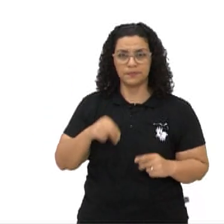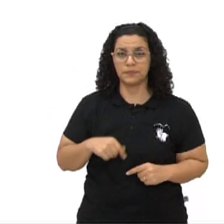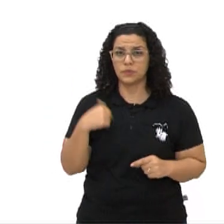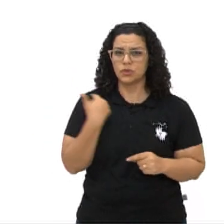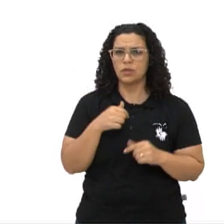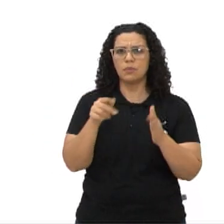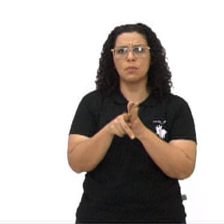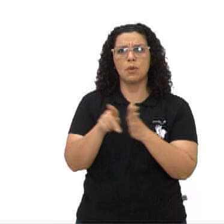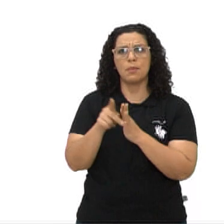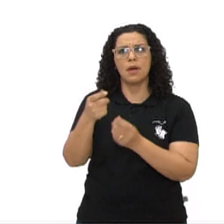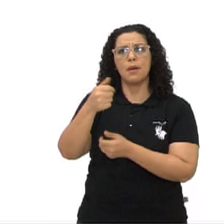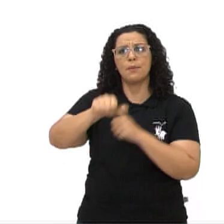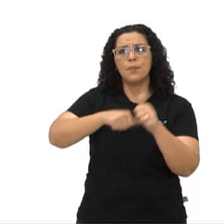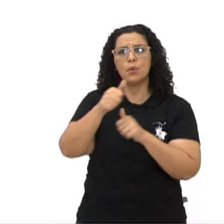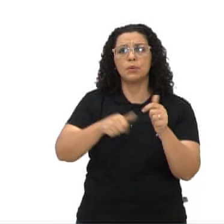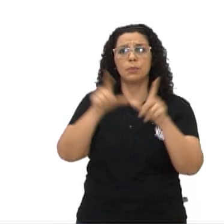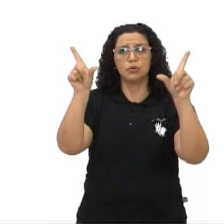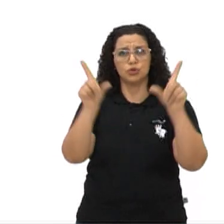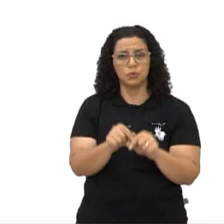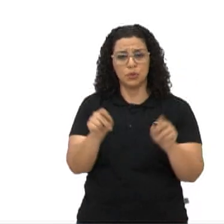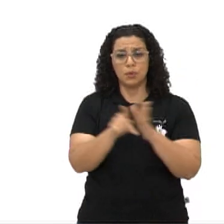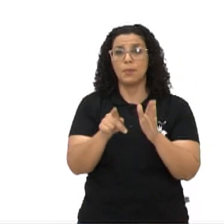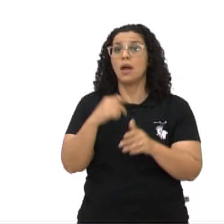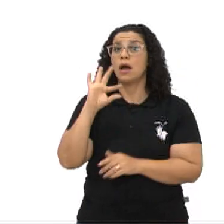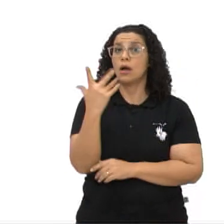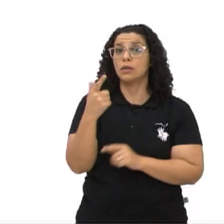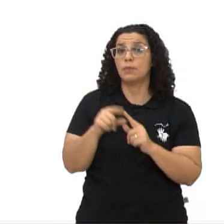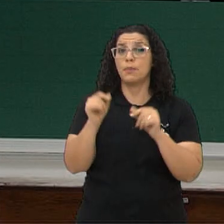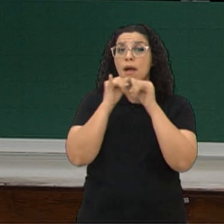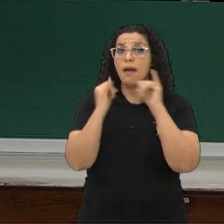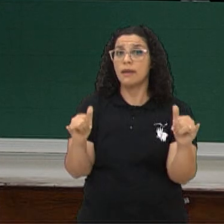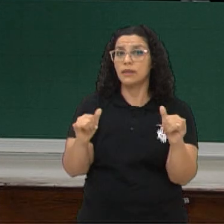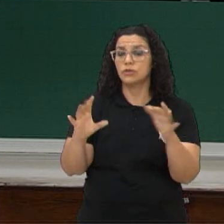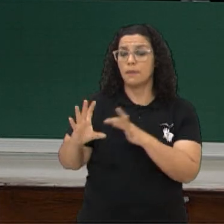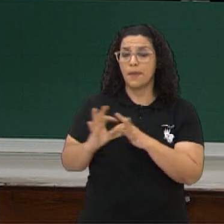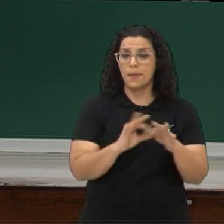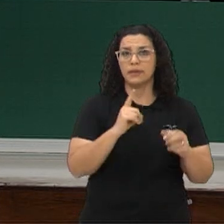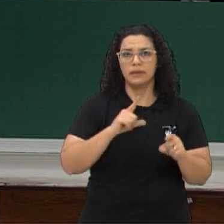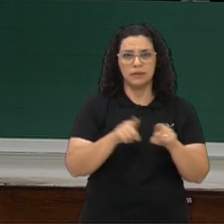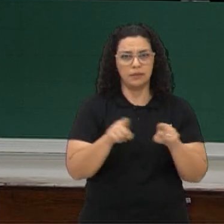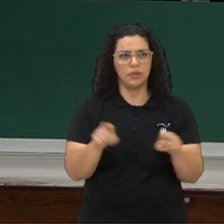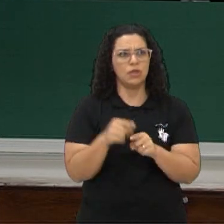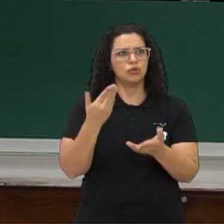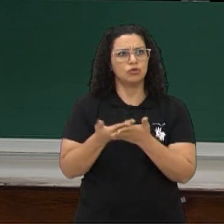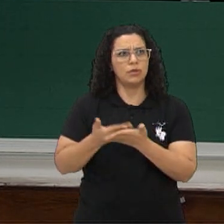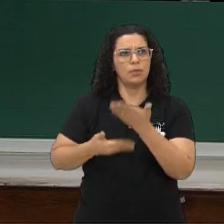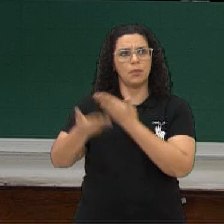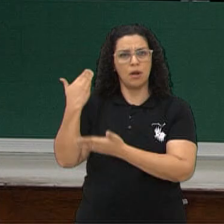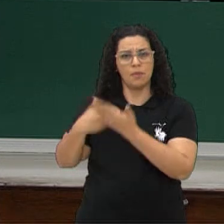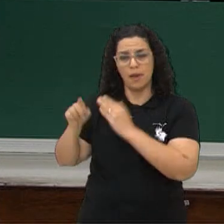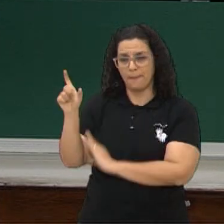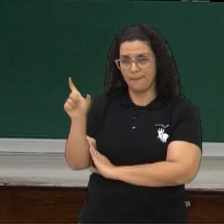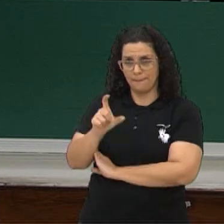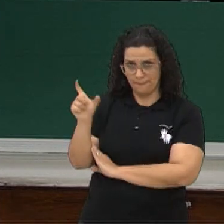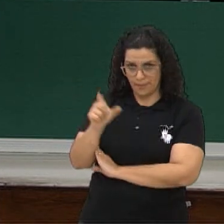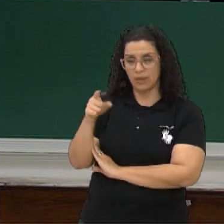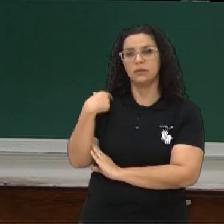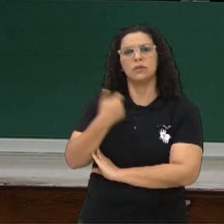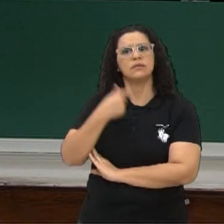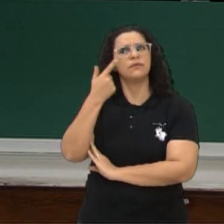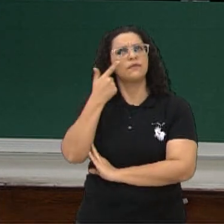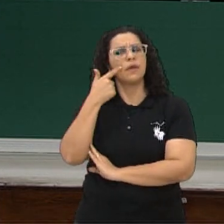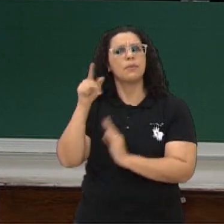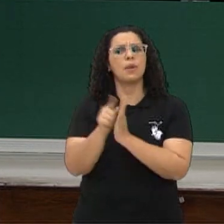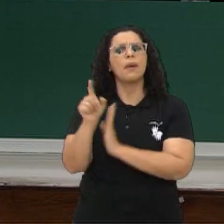eletrólise é uma reação de oxirredução provocada pela corrente elétrica. Então, se a gente viu nas aulas anteriores as pilhas, que a gente